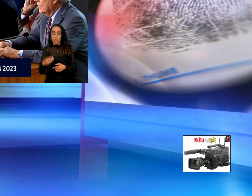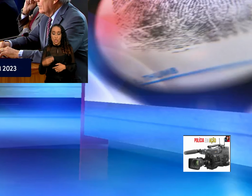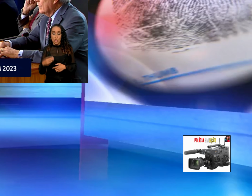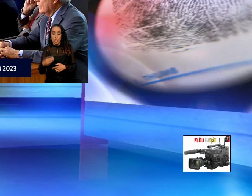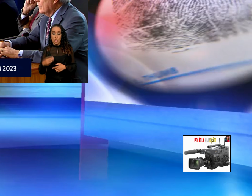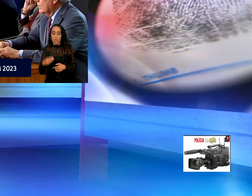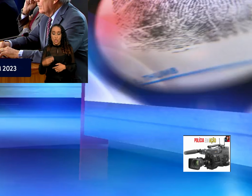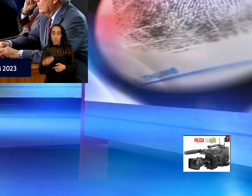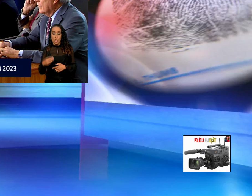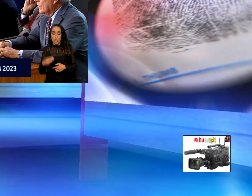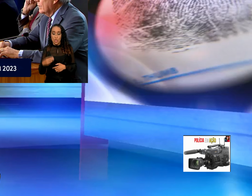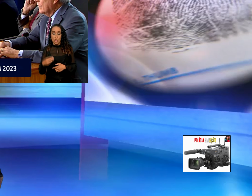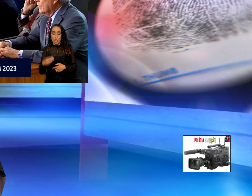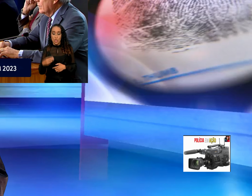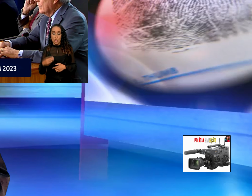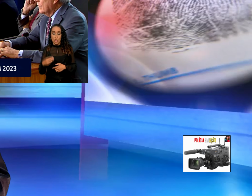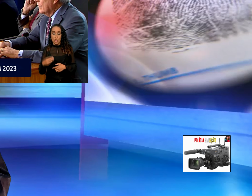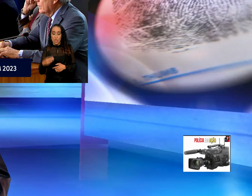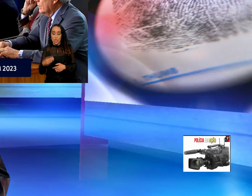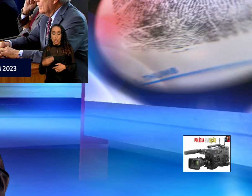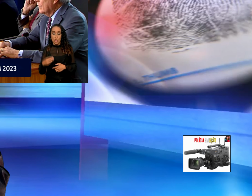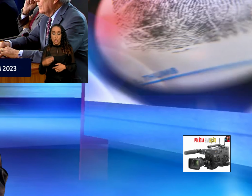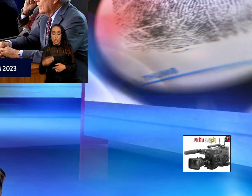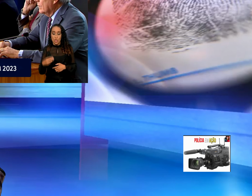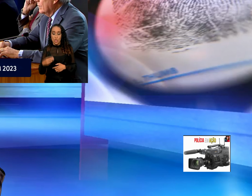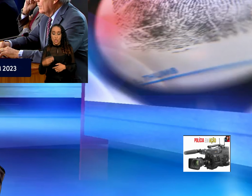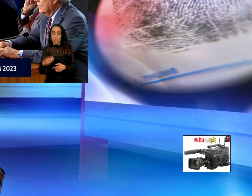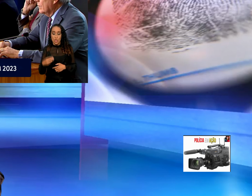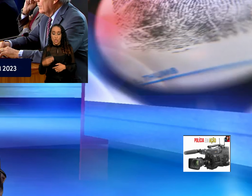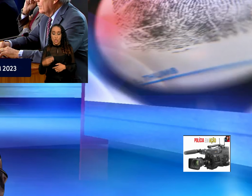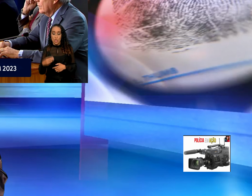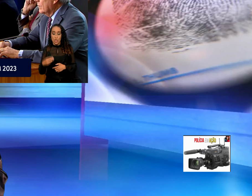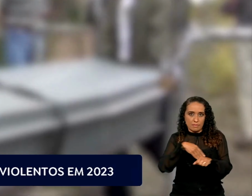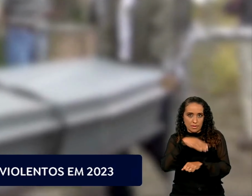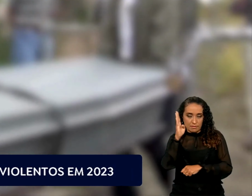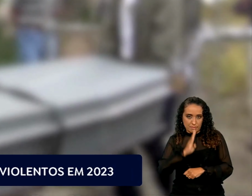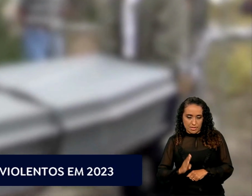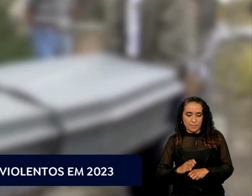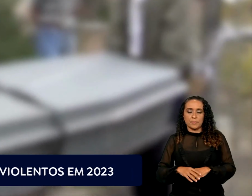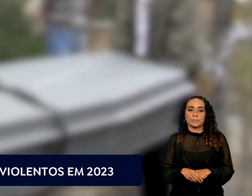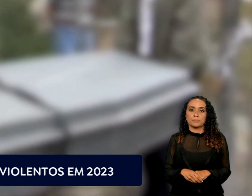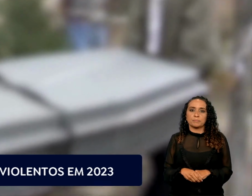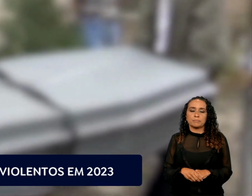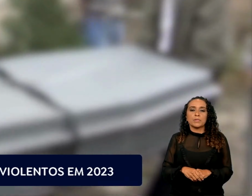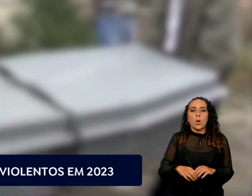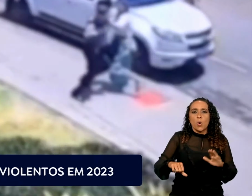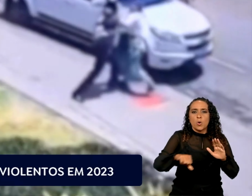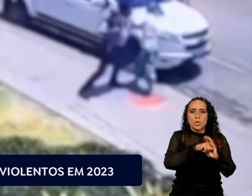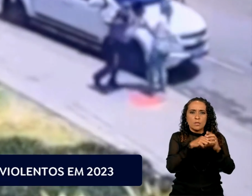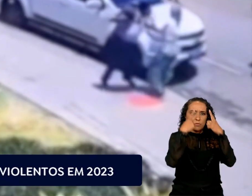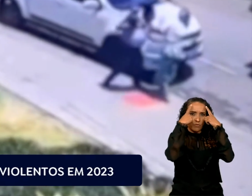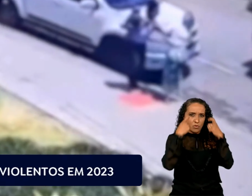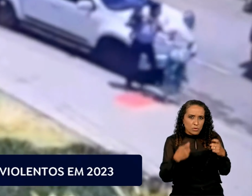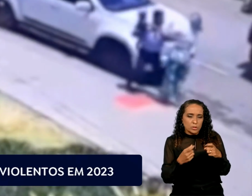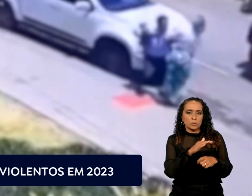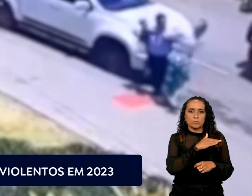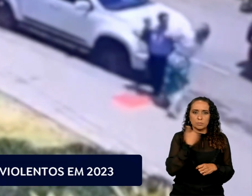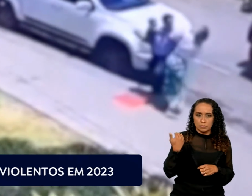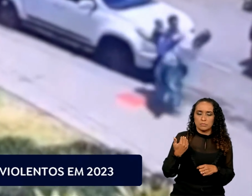crimes violentos e a queda de registro de armas no país. Os crimes violentos